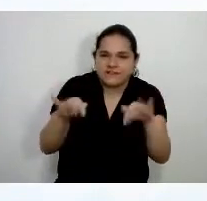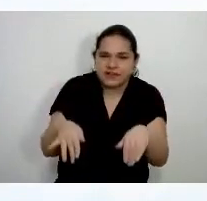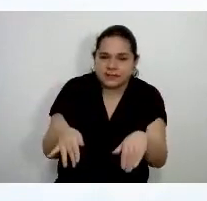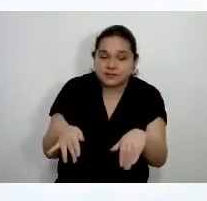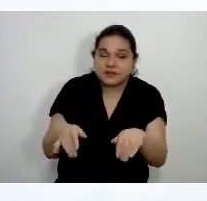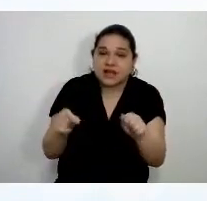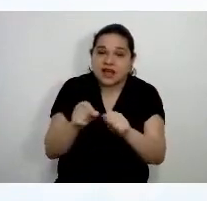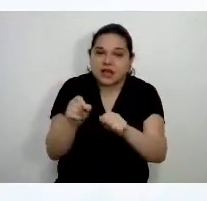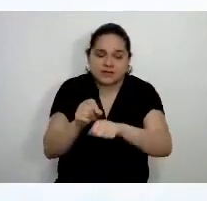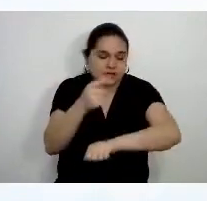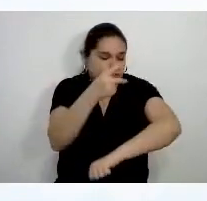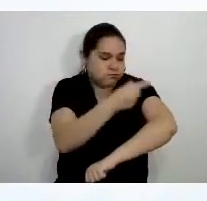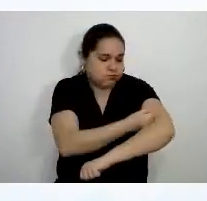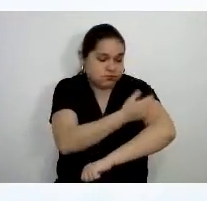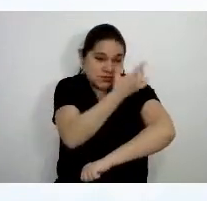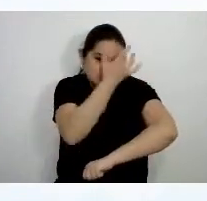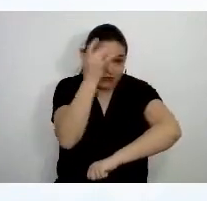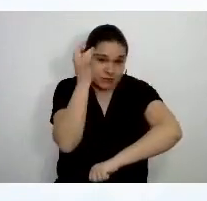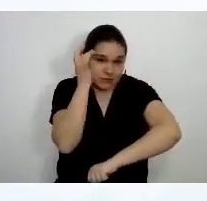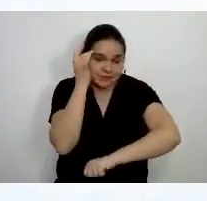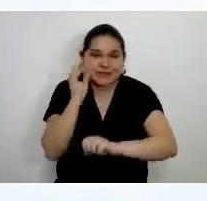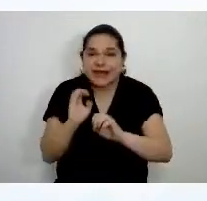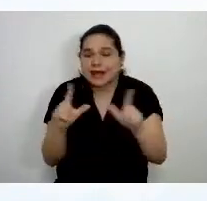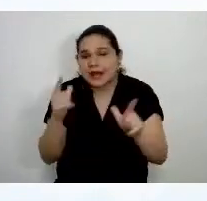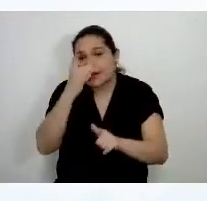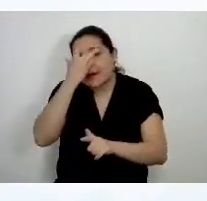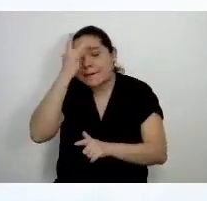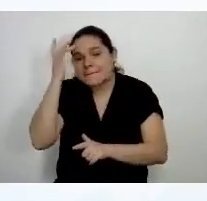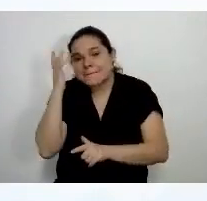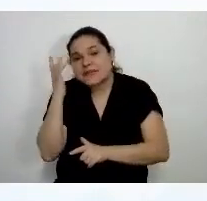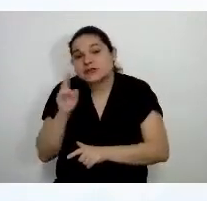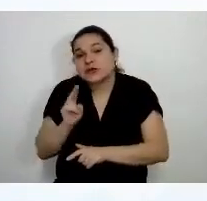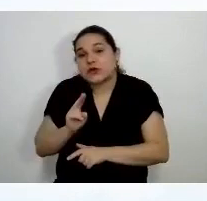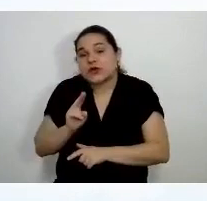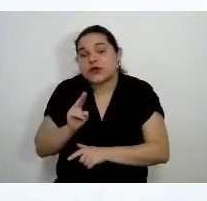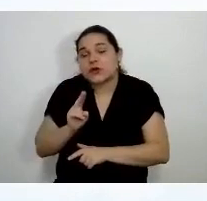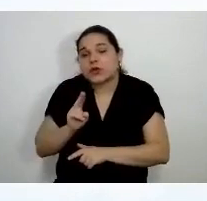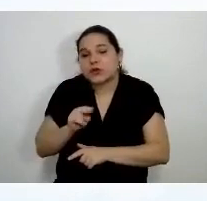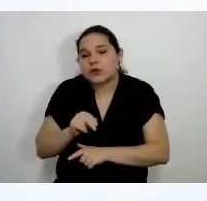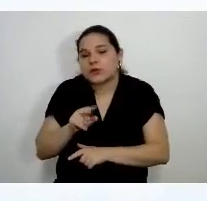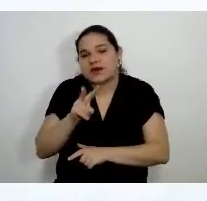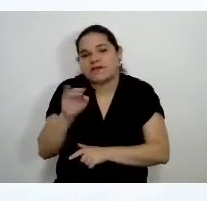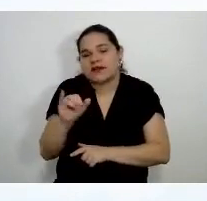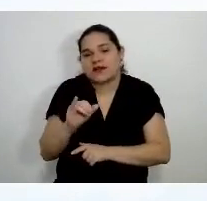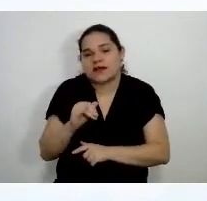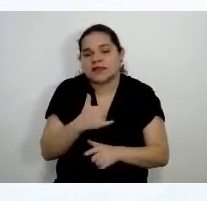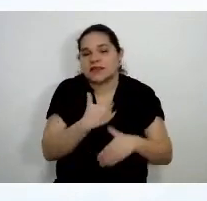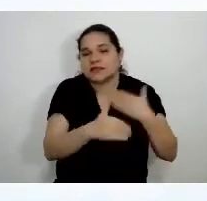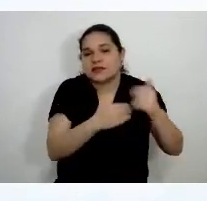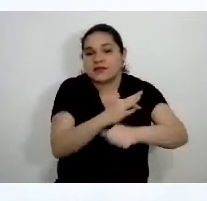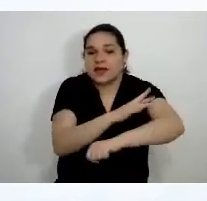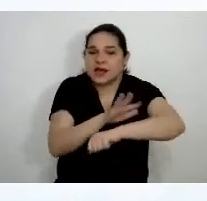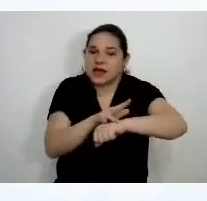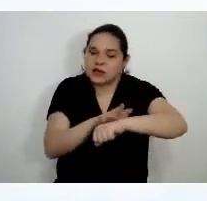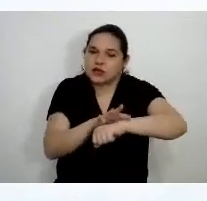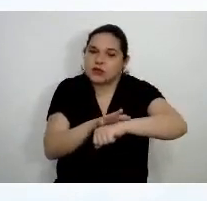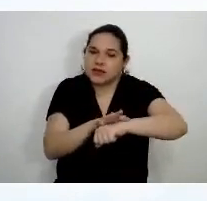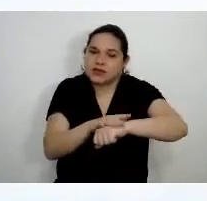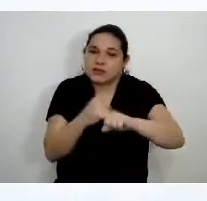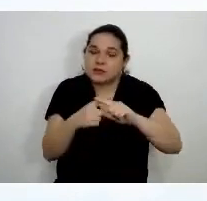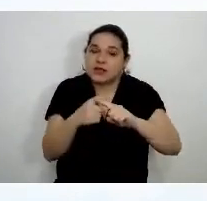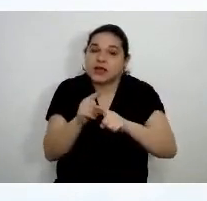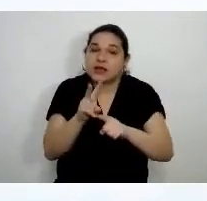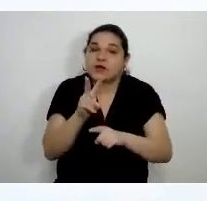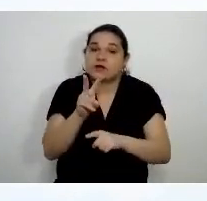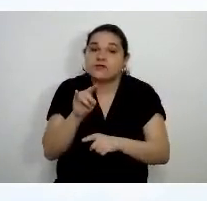na pessoa. Então, obviamente, a pessoa jamais iria desenvolver a doença, aquela doença que o vírus morto